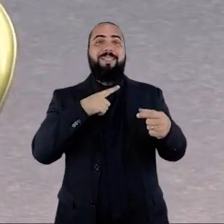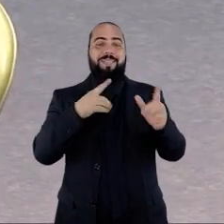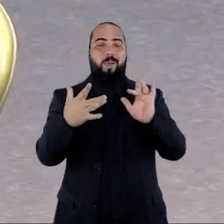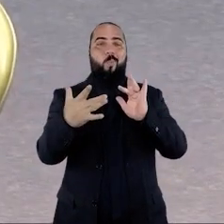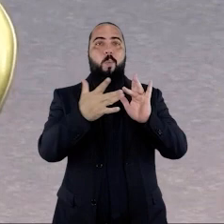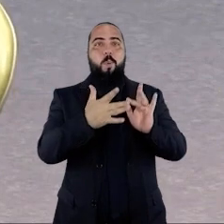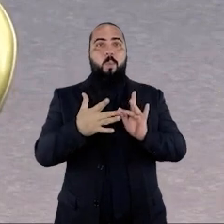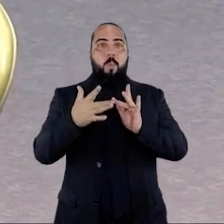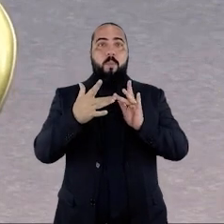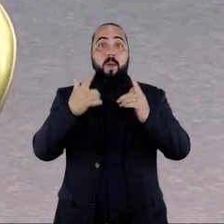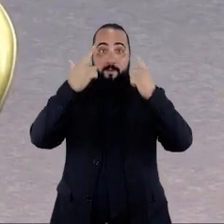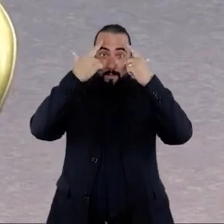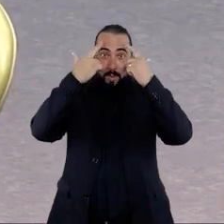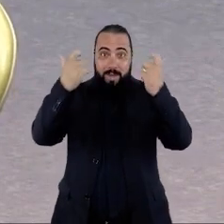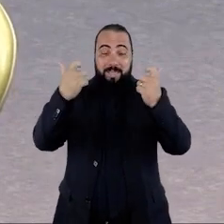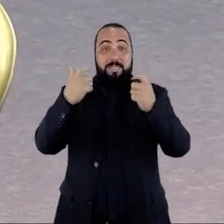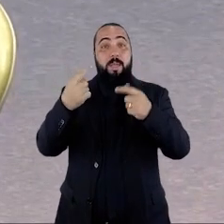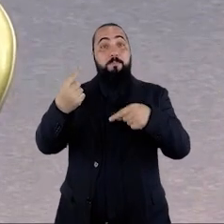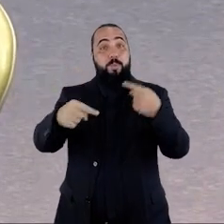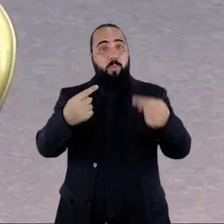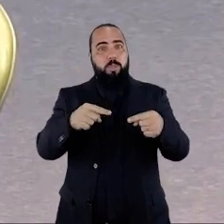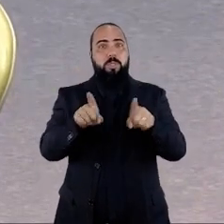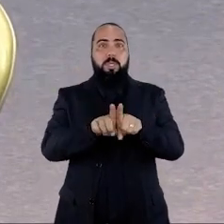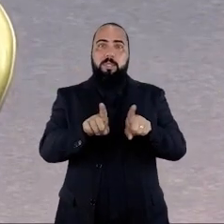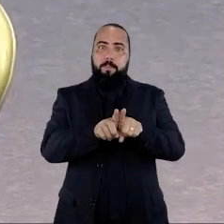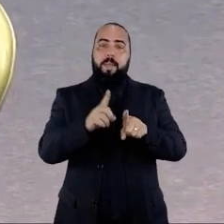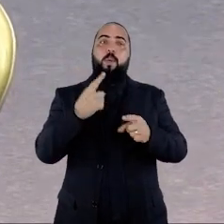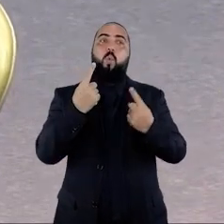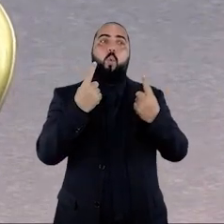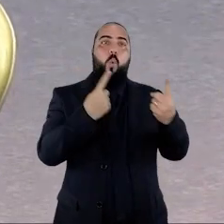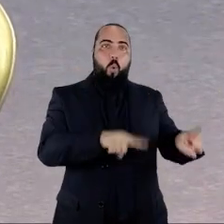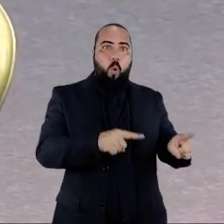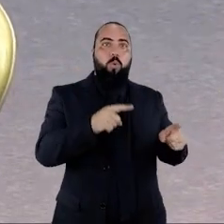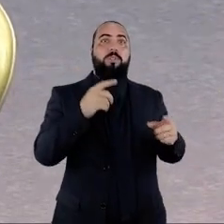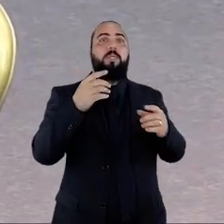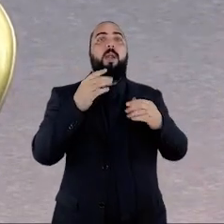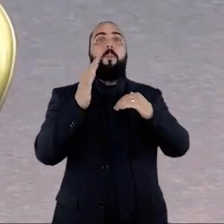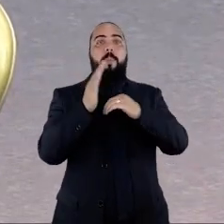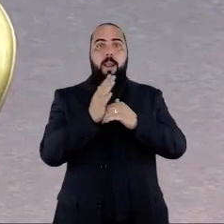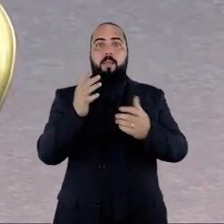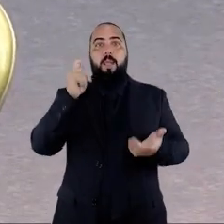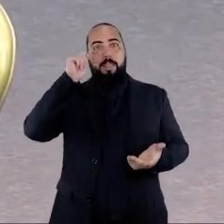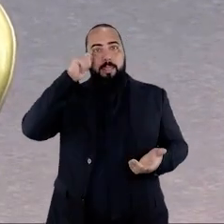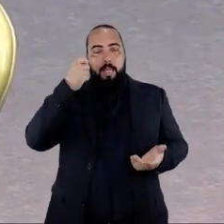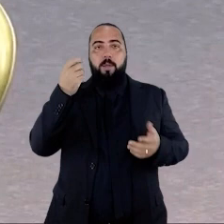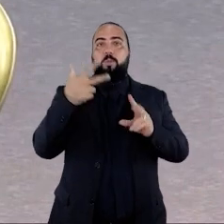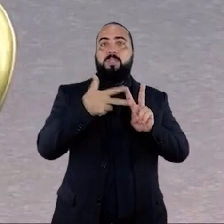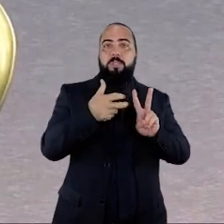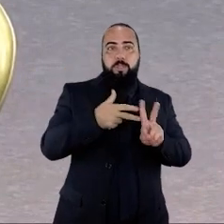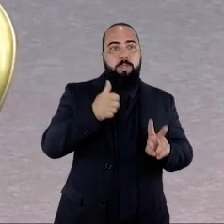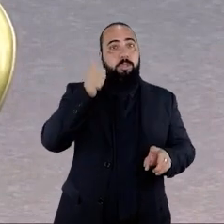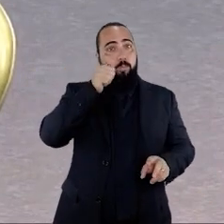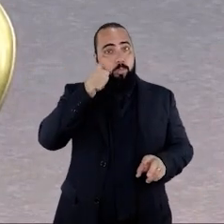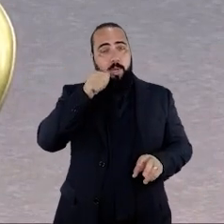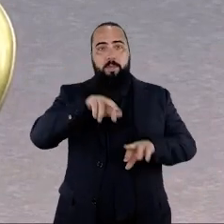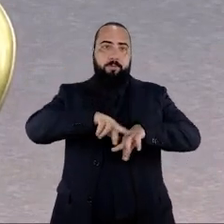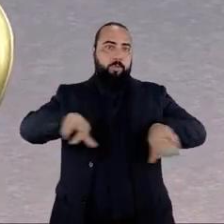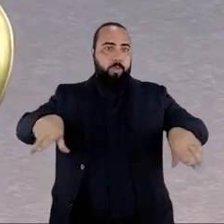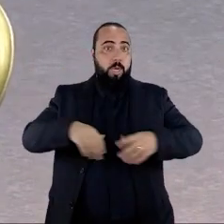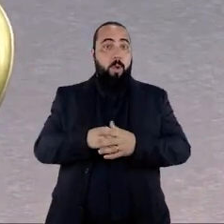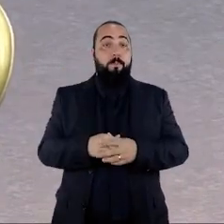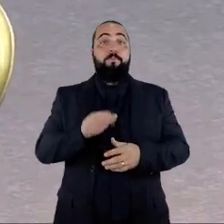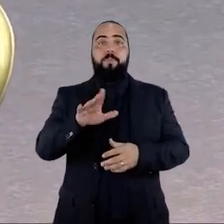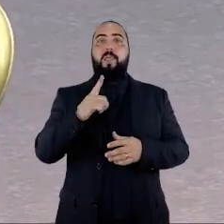Está conectado a violência política contra parlamentares, negros, indígenas, mulheres em